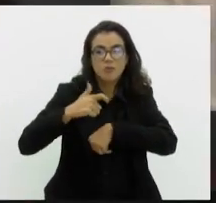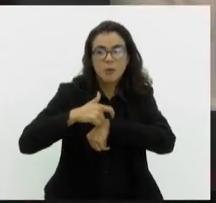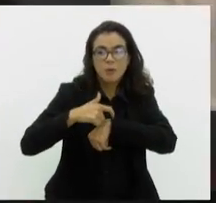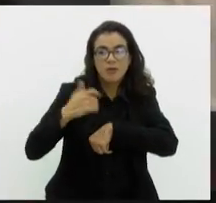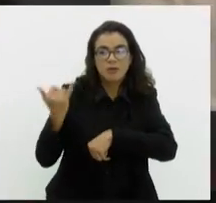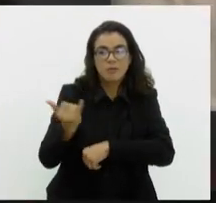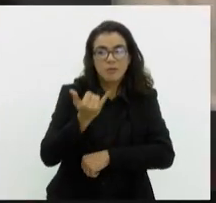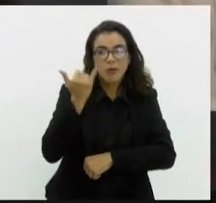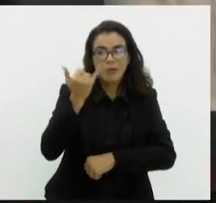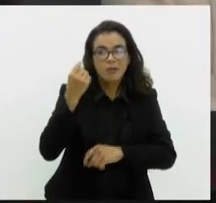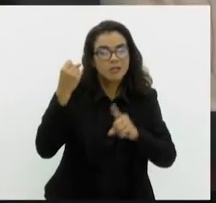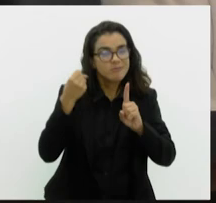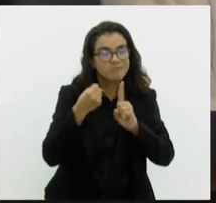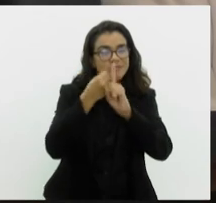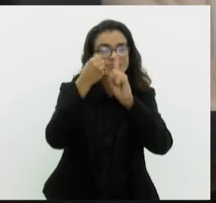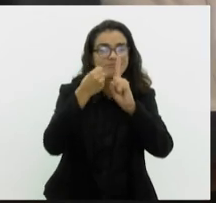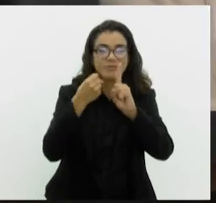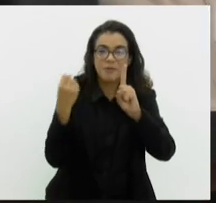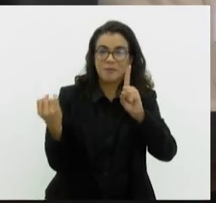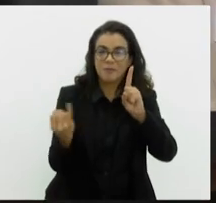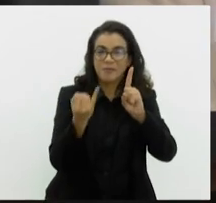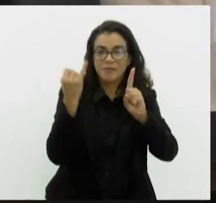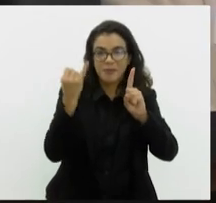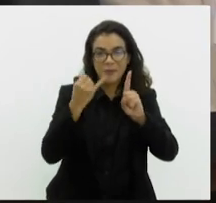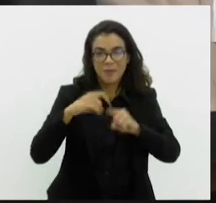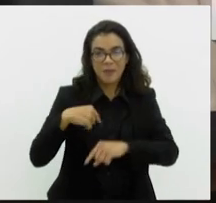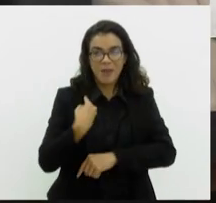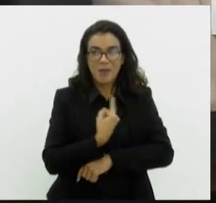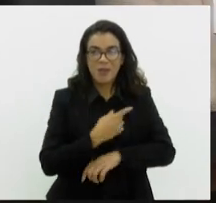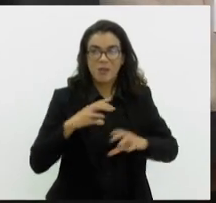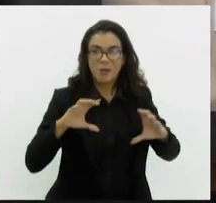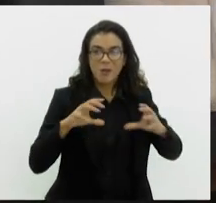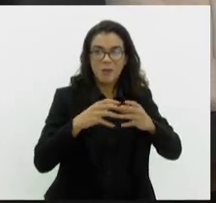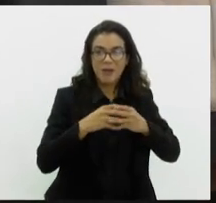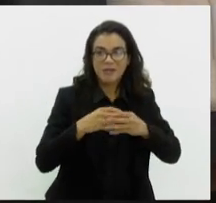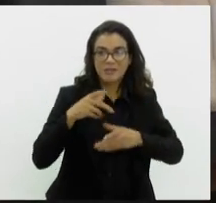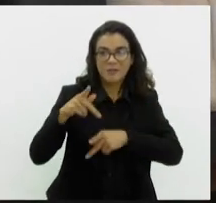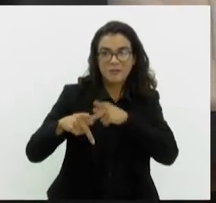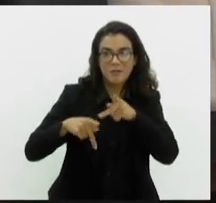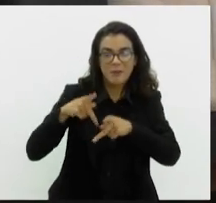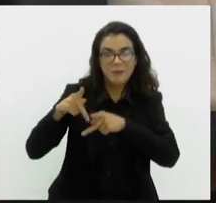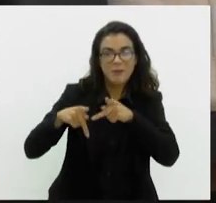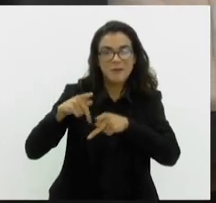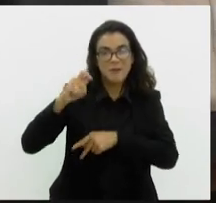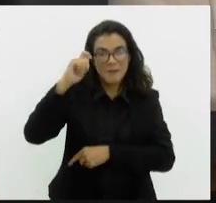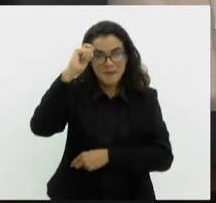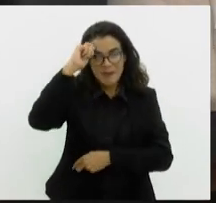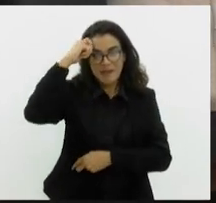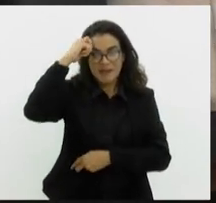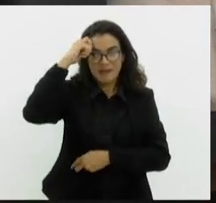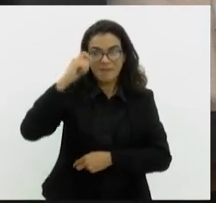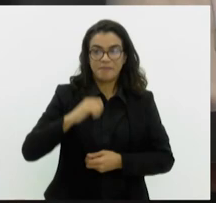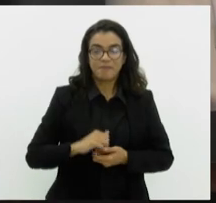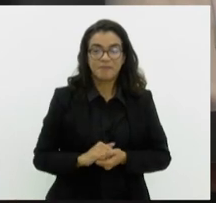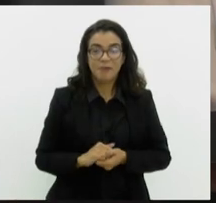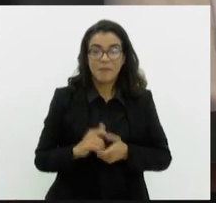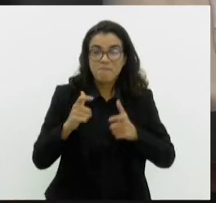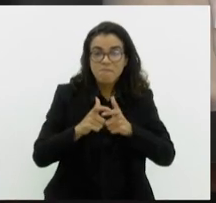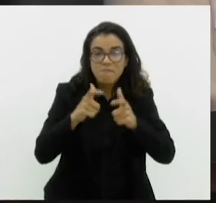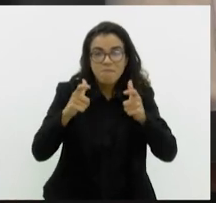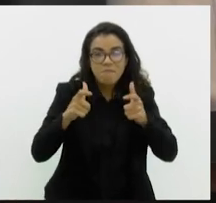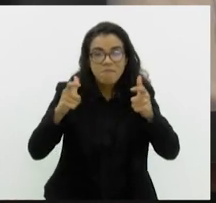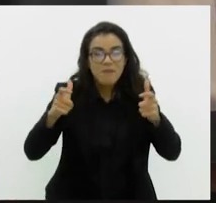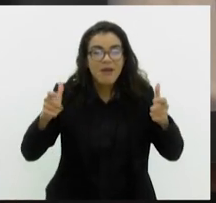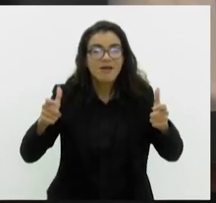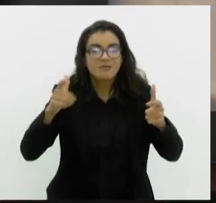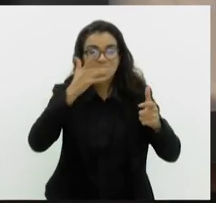tão significativo para todas nós, mulheres negras, para toda a nossa comunidade negra, para o povo preto. Que cada vez mais pessoas entendam que